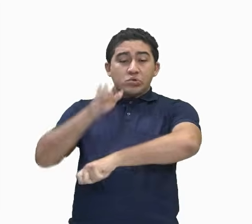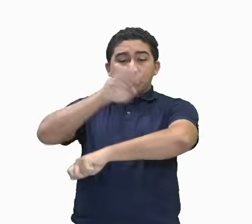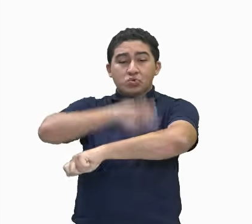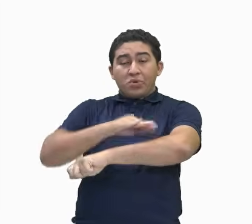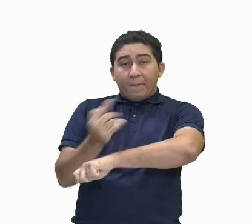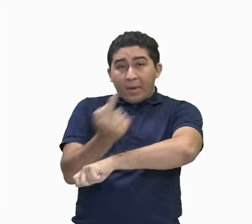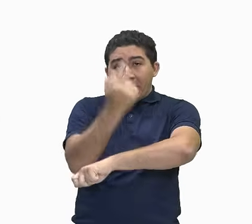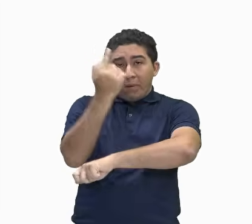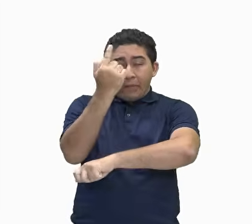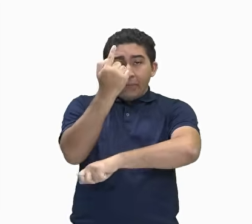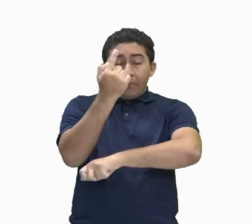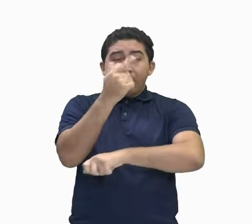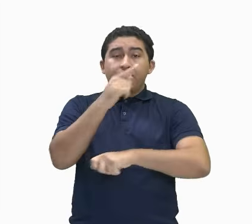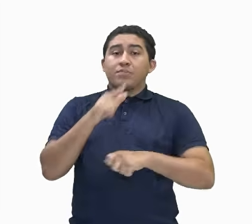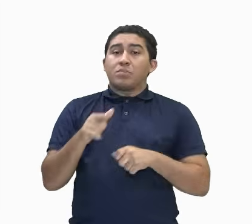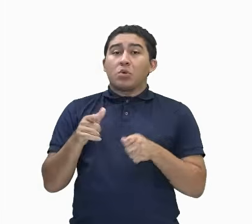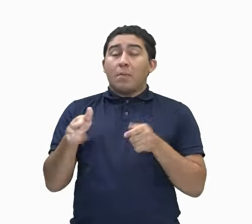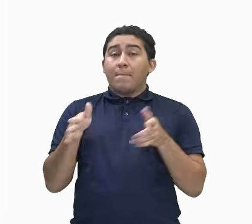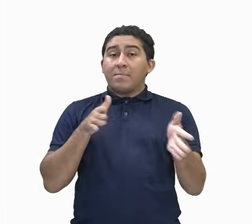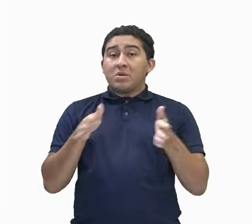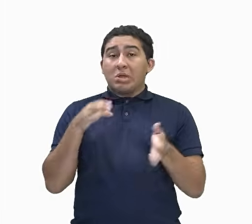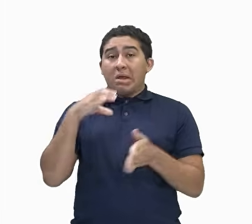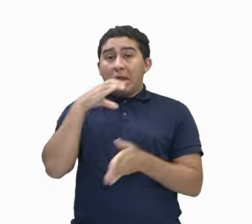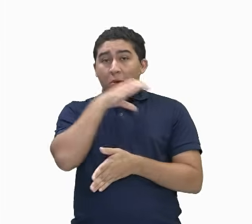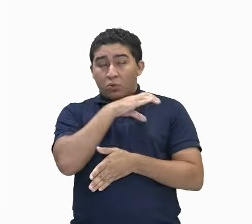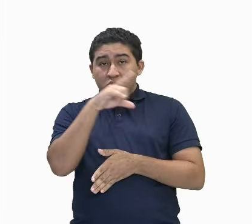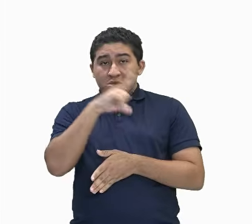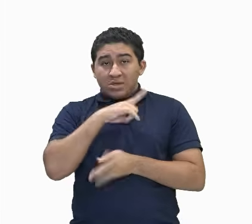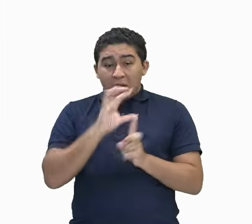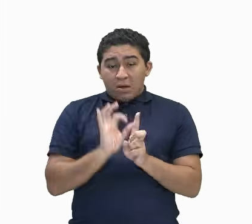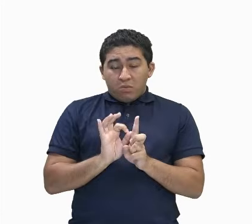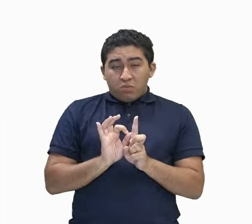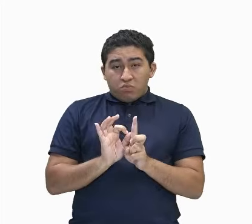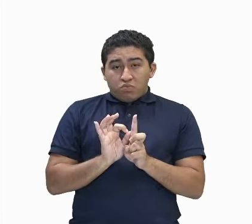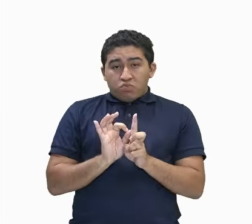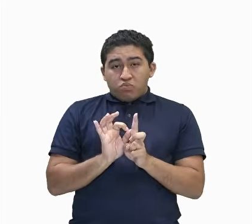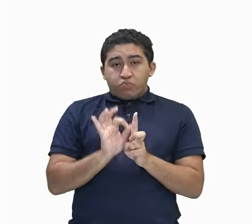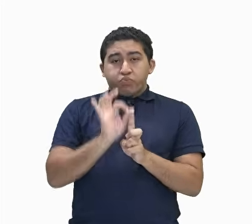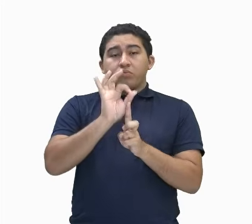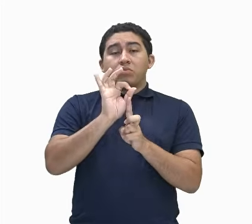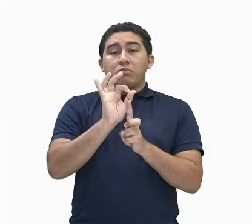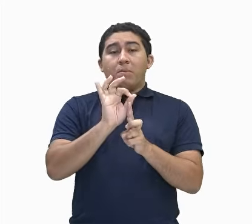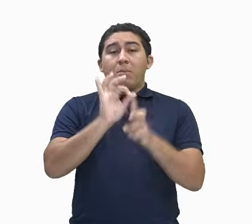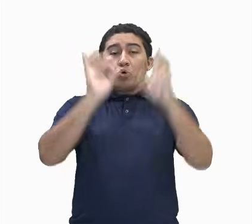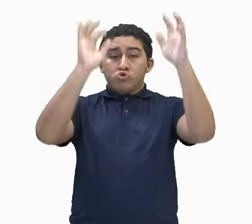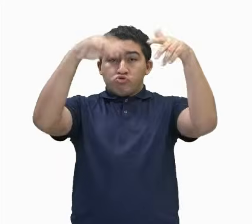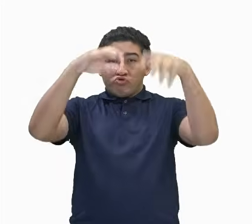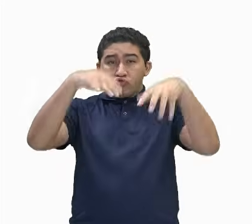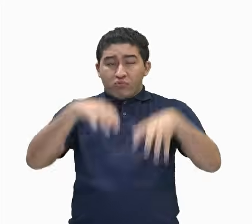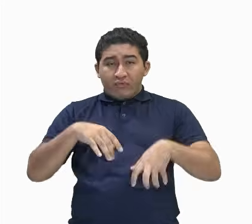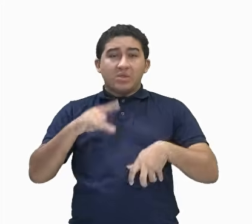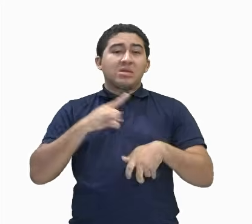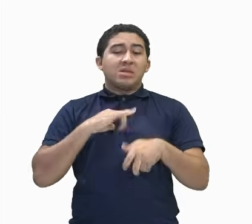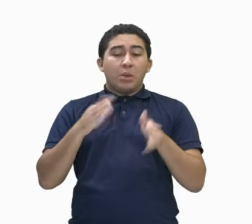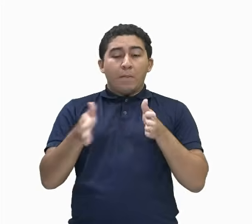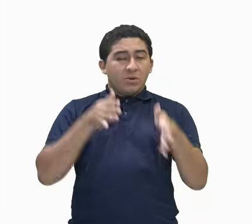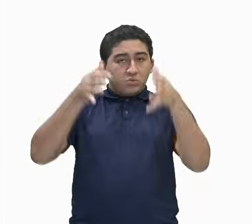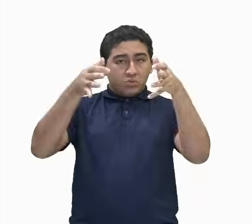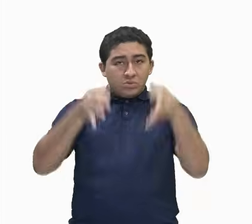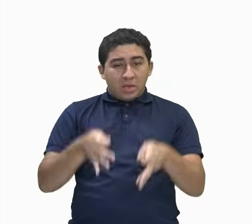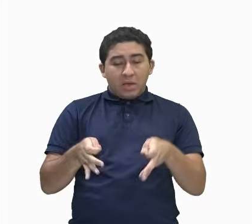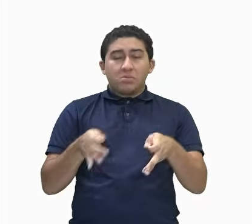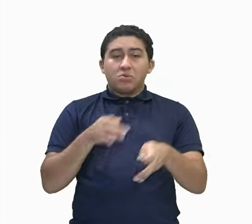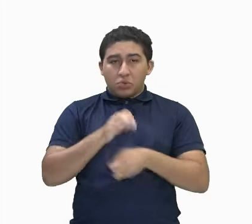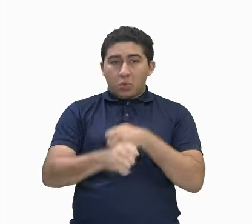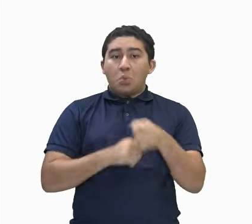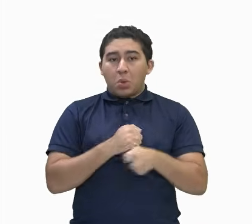as temperaturas elas acabam sendo elevadas. Agora, as chuvas, gente, elas são bem distribuídas ao longo do